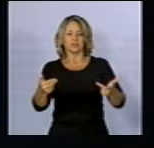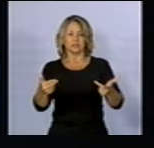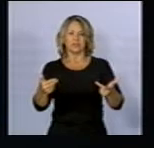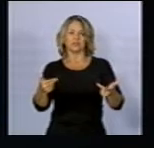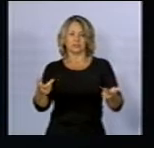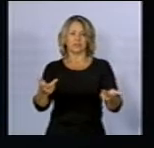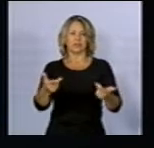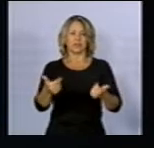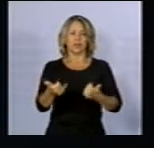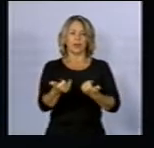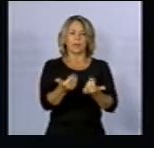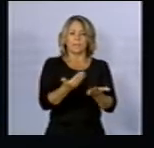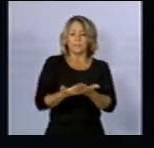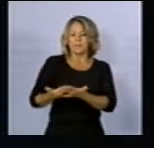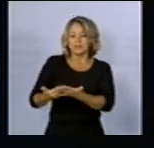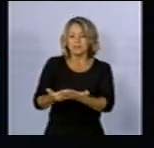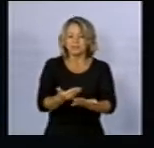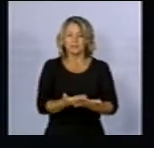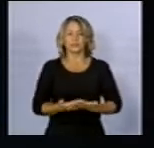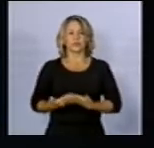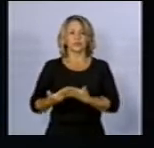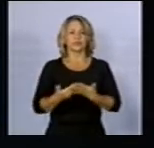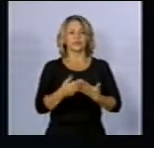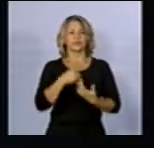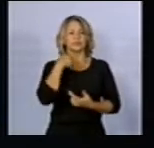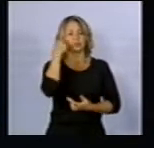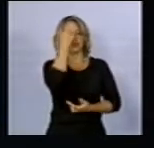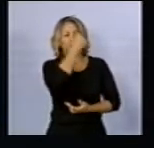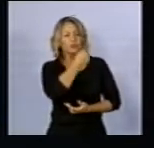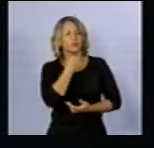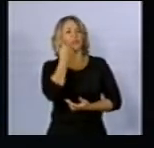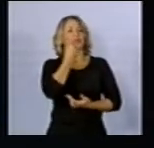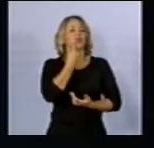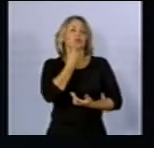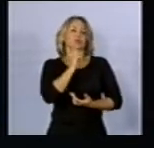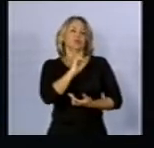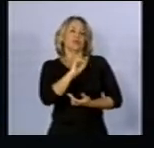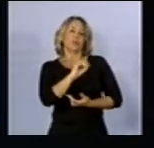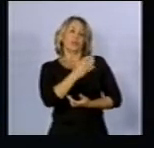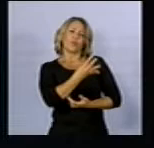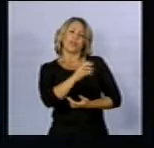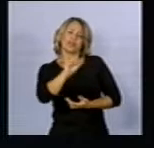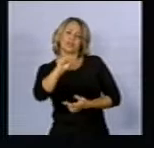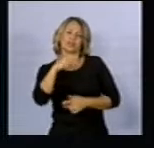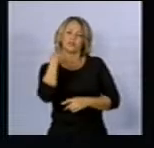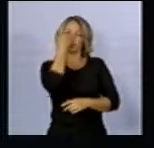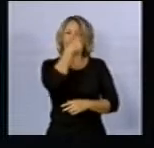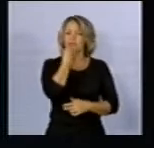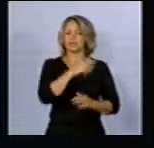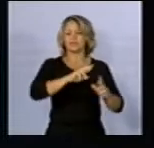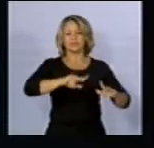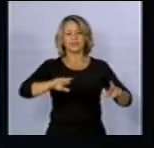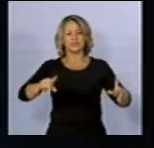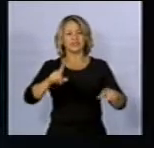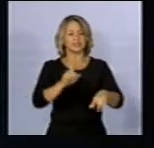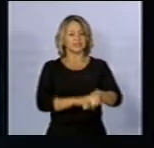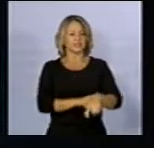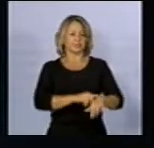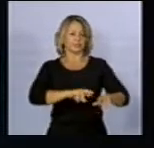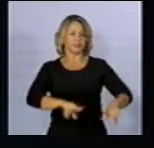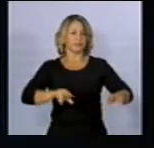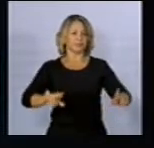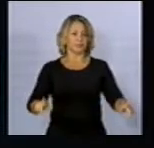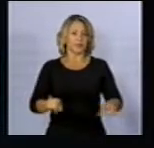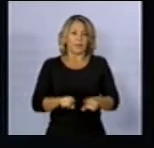em medições pontuais, 24 horas, 48 horas e diferentes períodos de tempos.